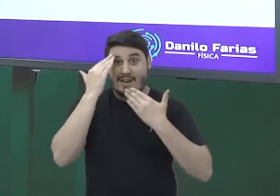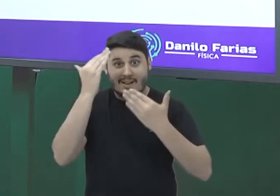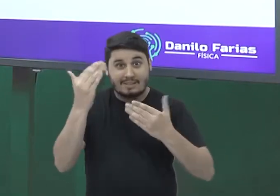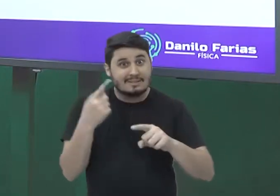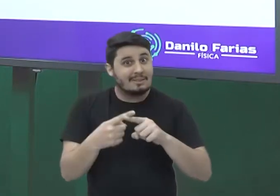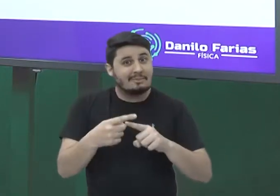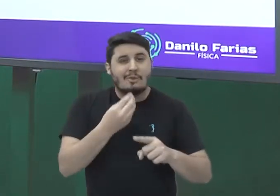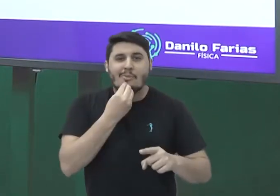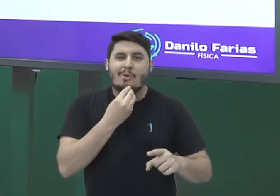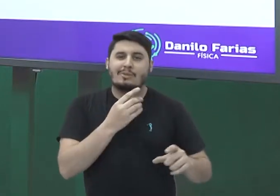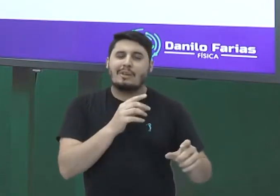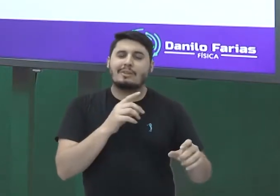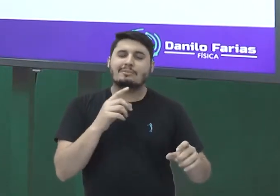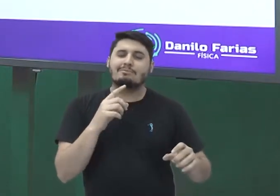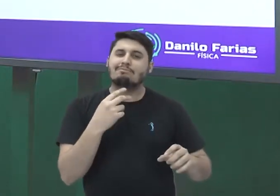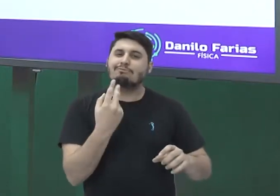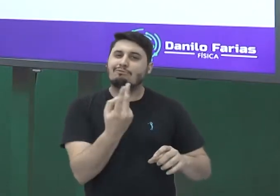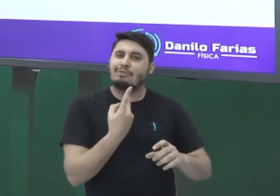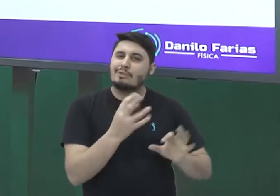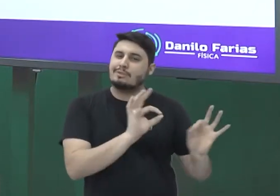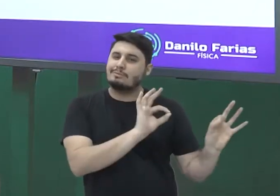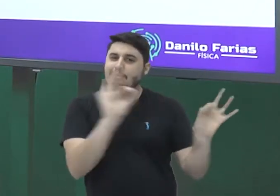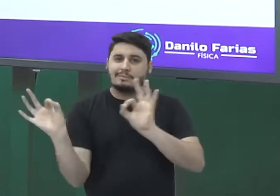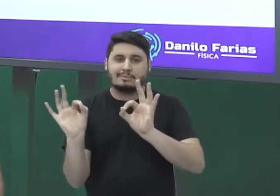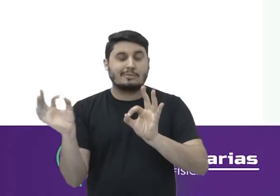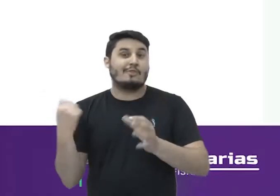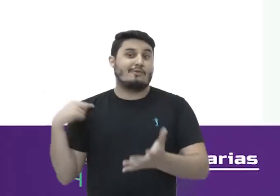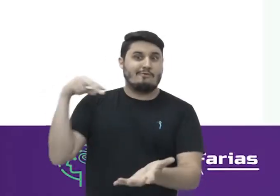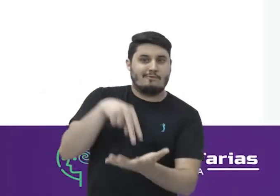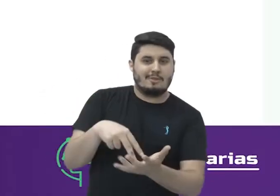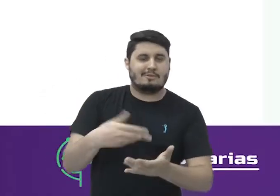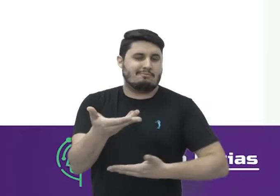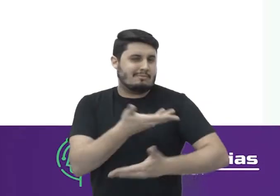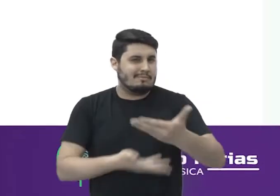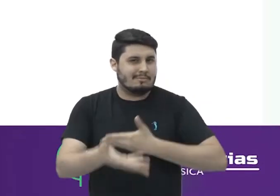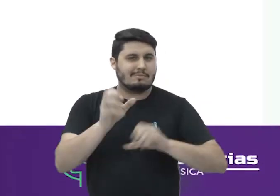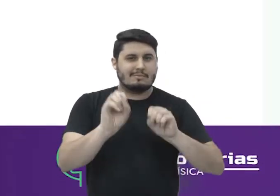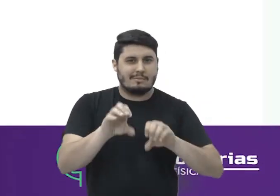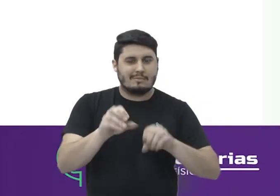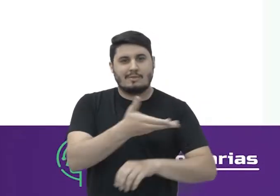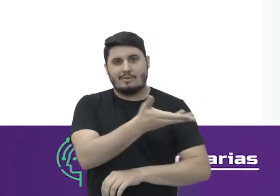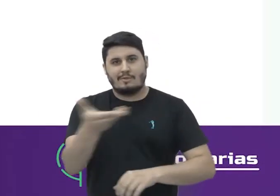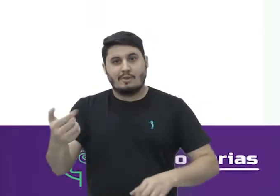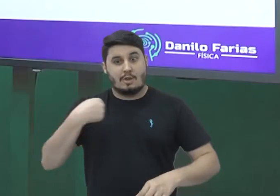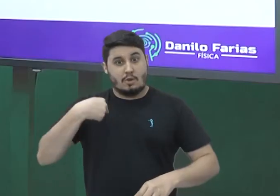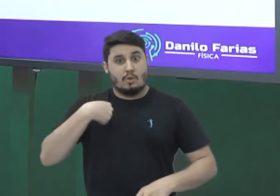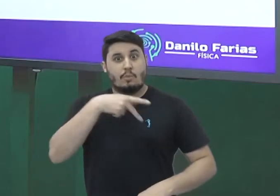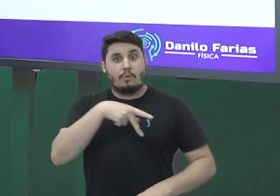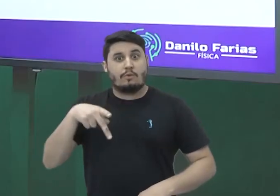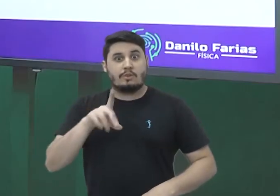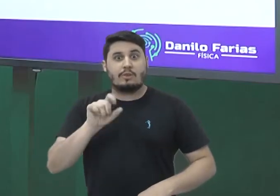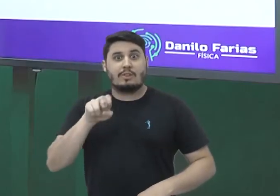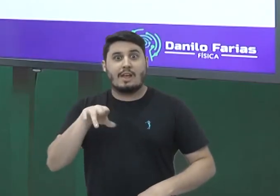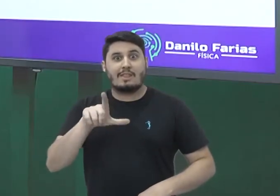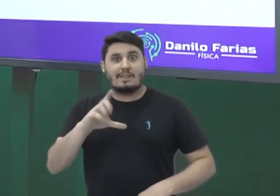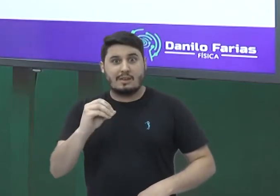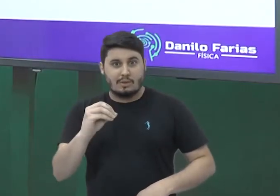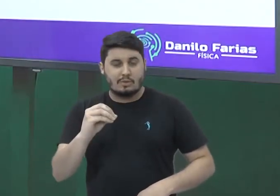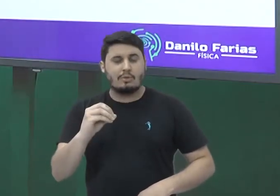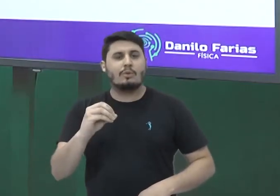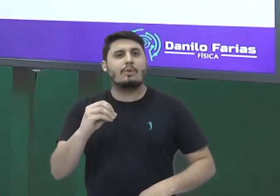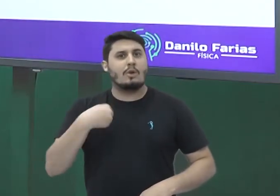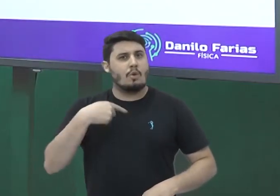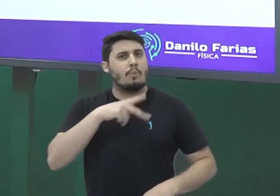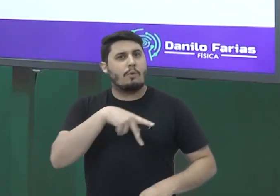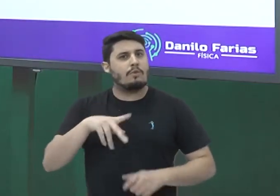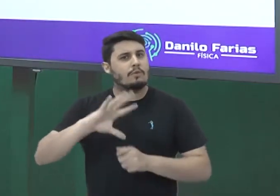essa oportunidade de estar aqui de volta com vocês. Professor Danilo Farias, de Física, talvez tu já me conheça, né? E